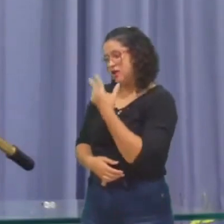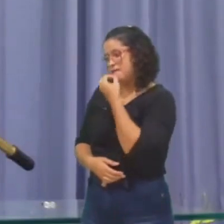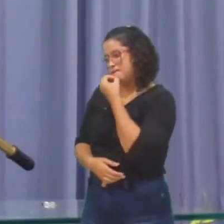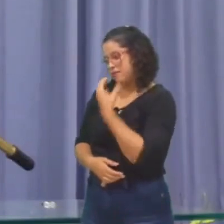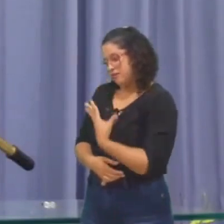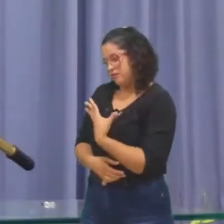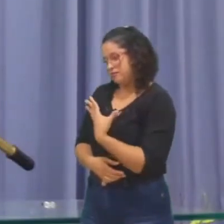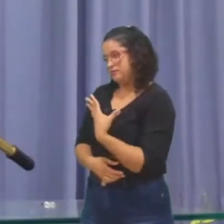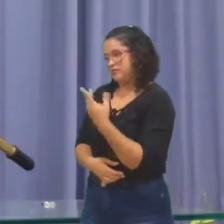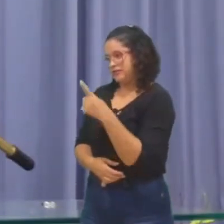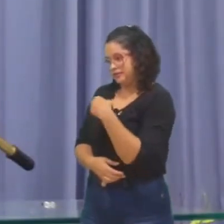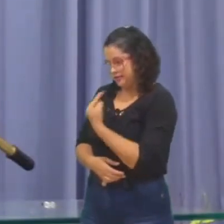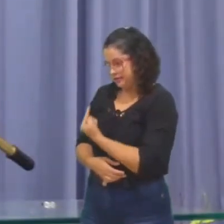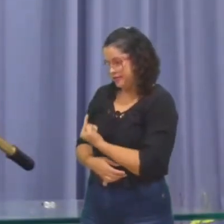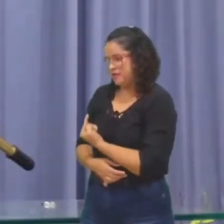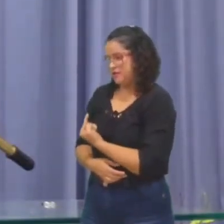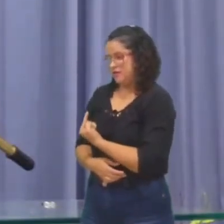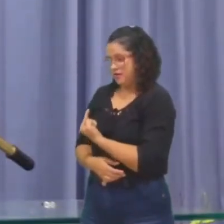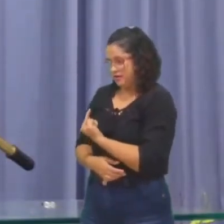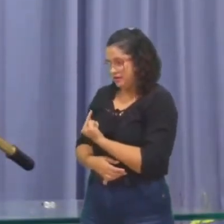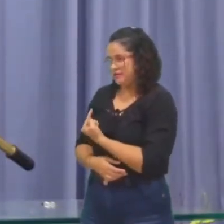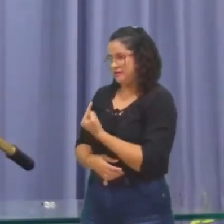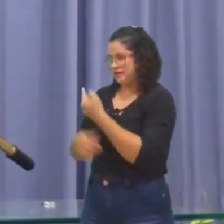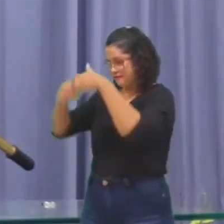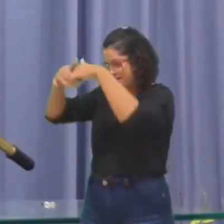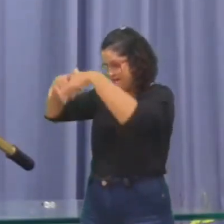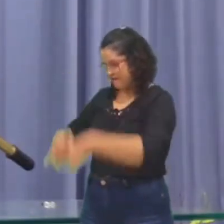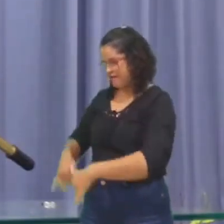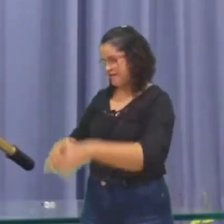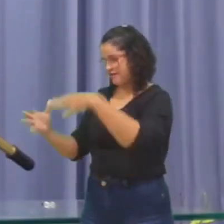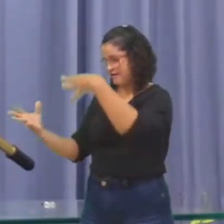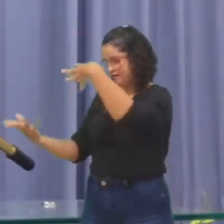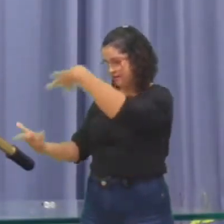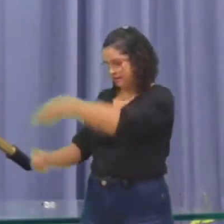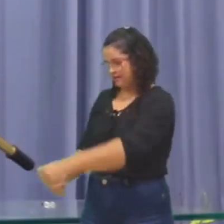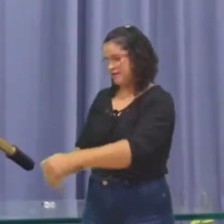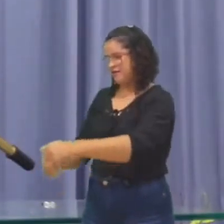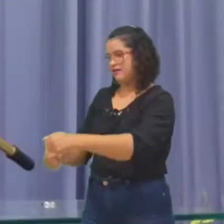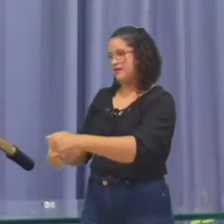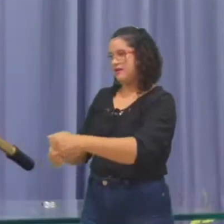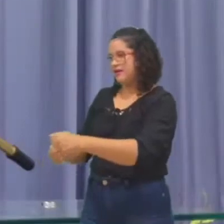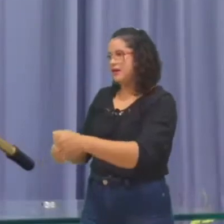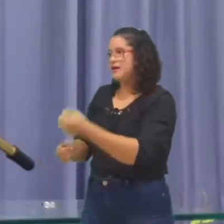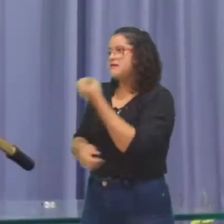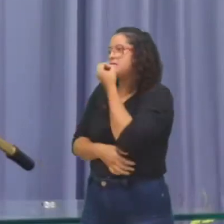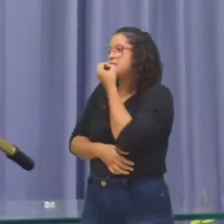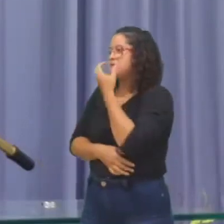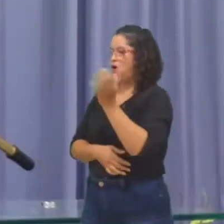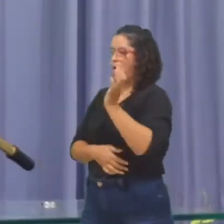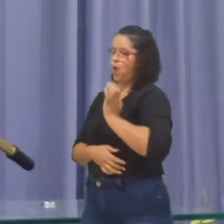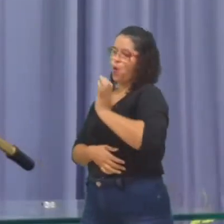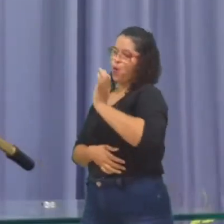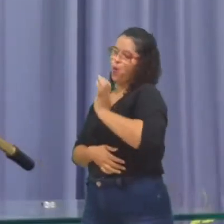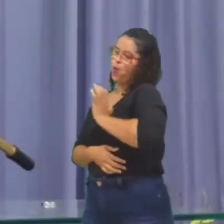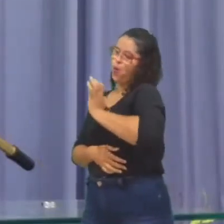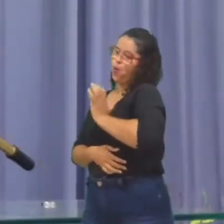nos introduzirá nesta terra e nos dará terra que mana leite e